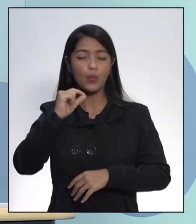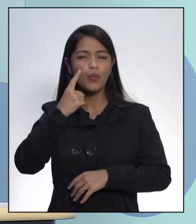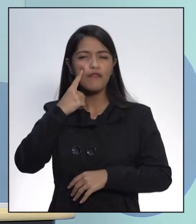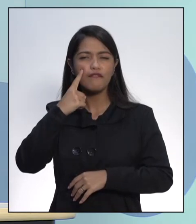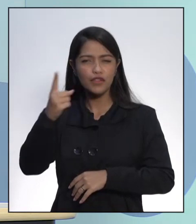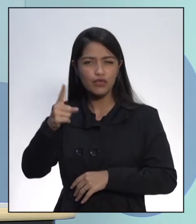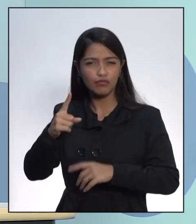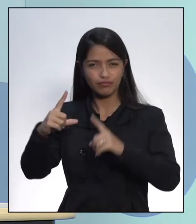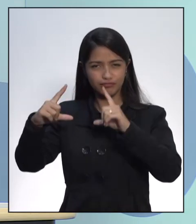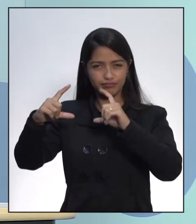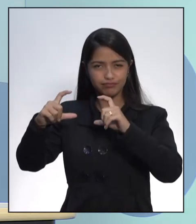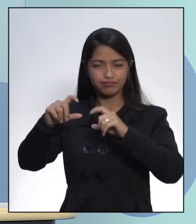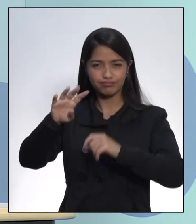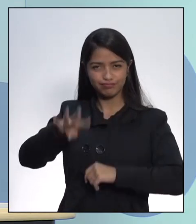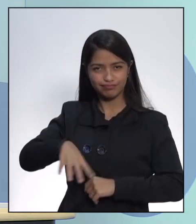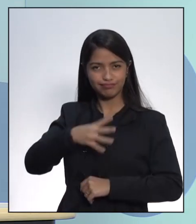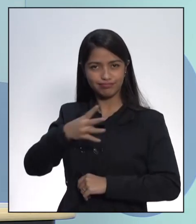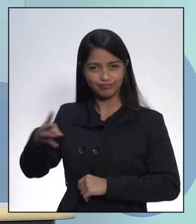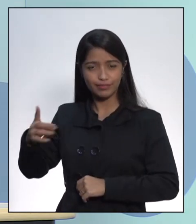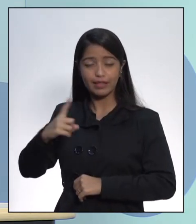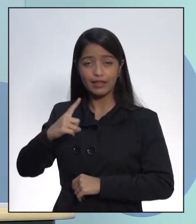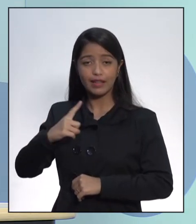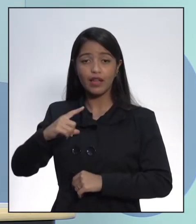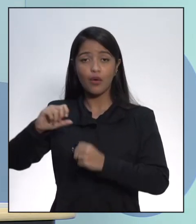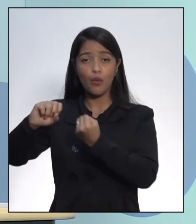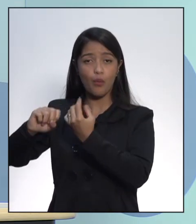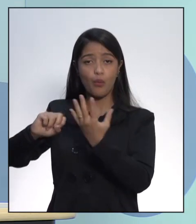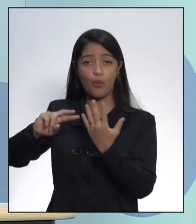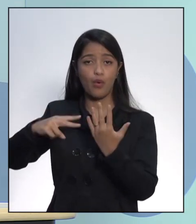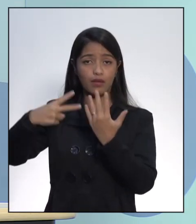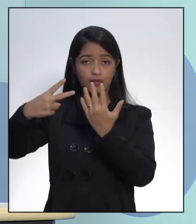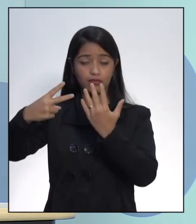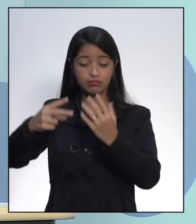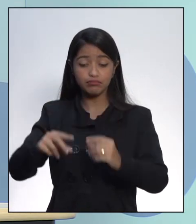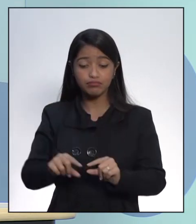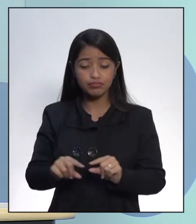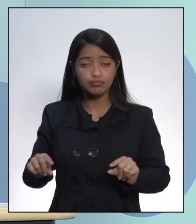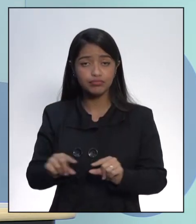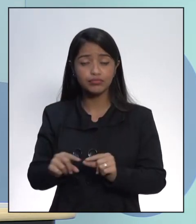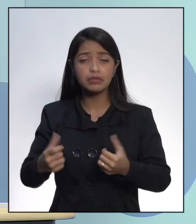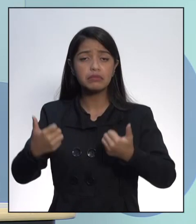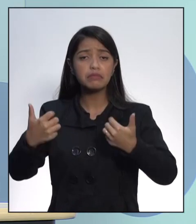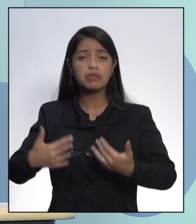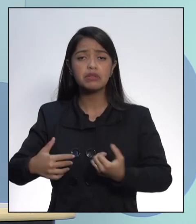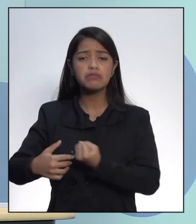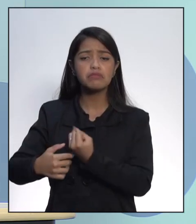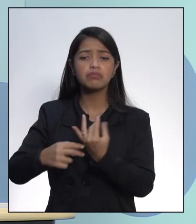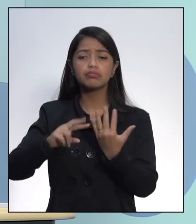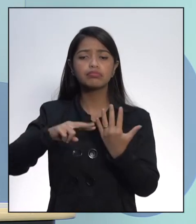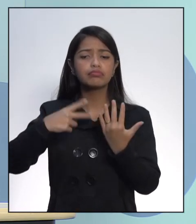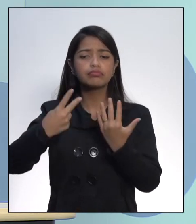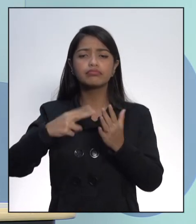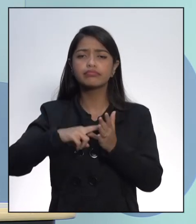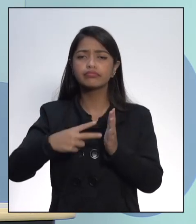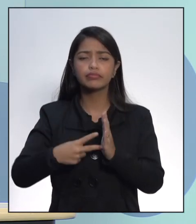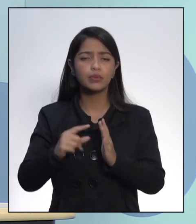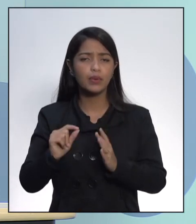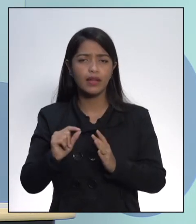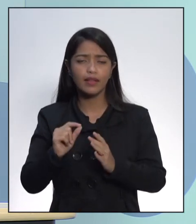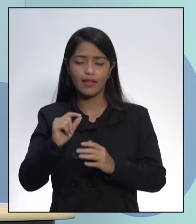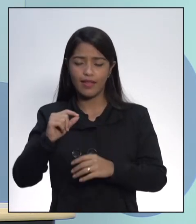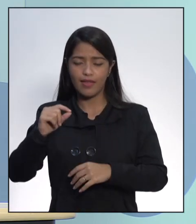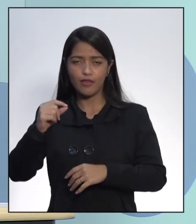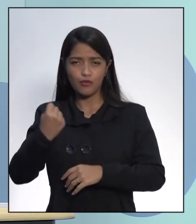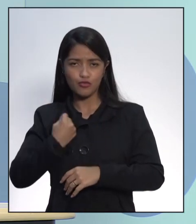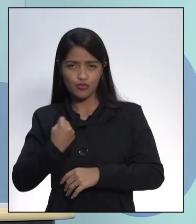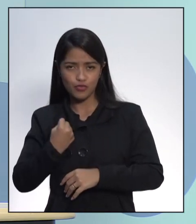cada um, que no caso é de 1 a 7, nós temos a definição de potência no rodapé, né? Então, essa definição de potência, que é multiplicar por ele